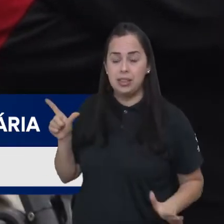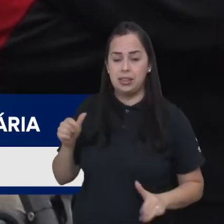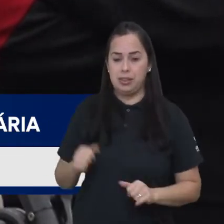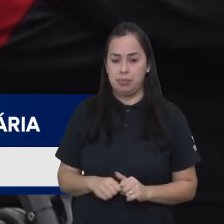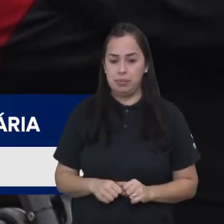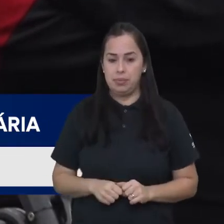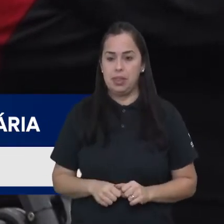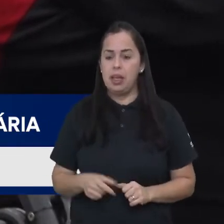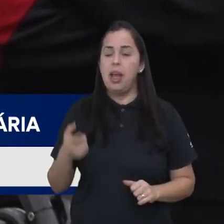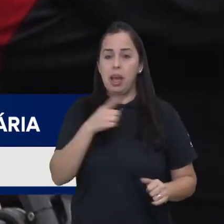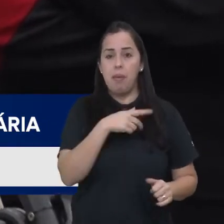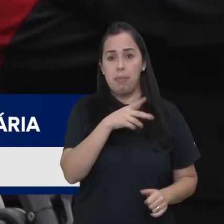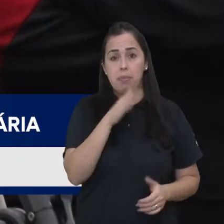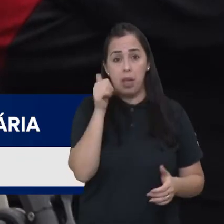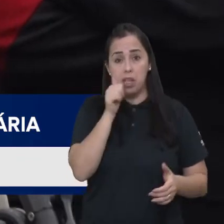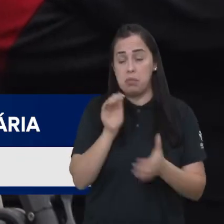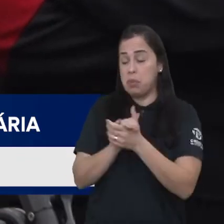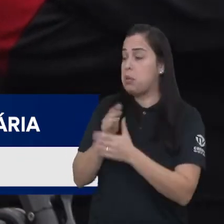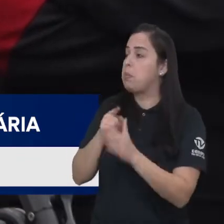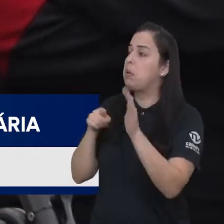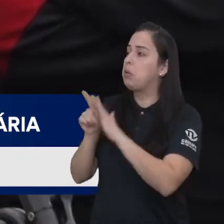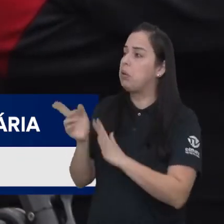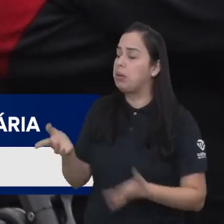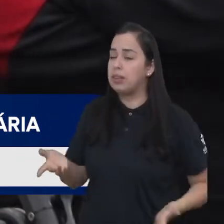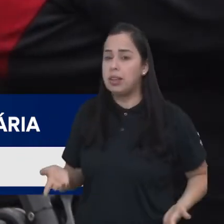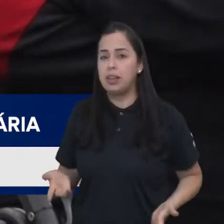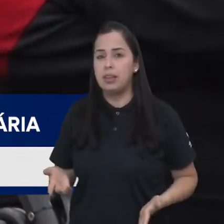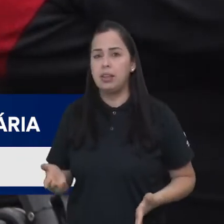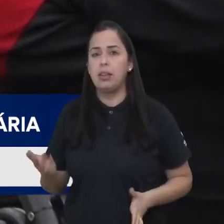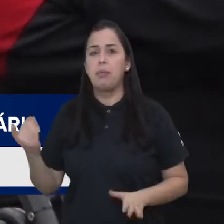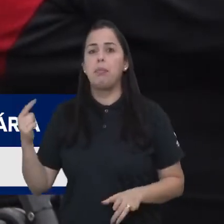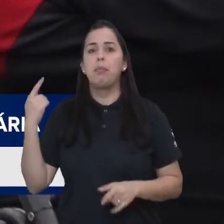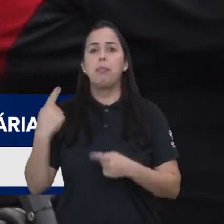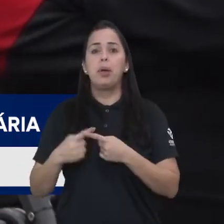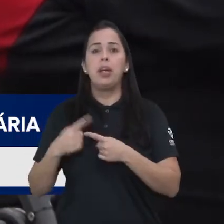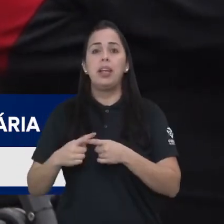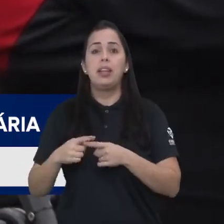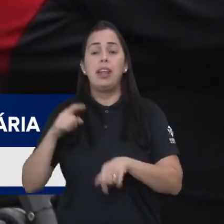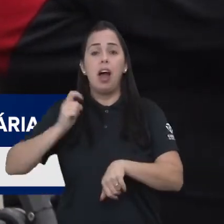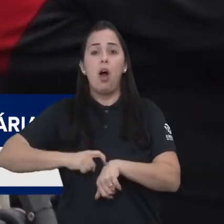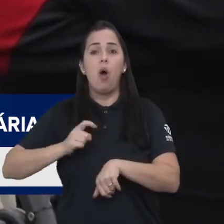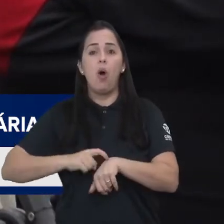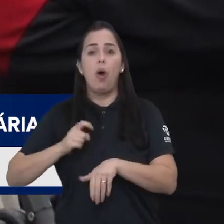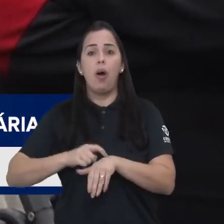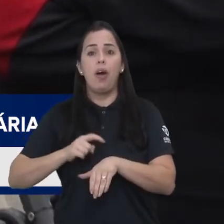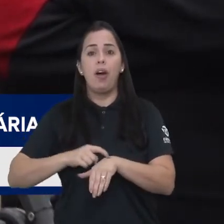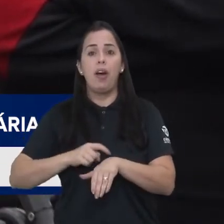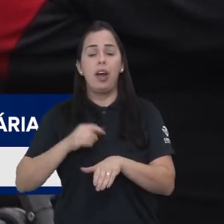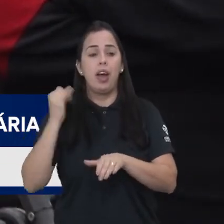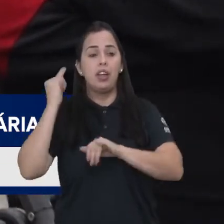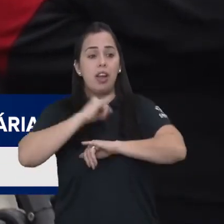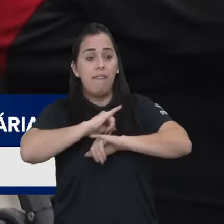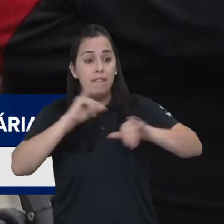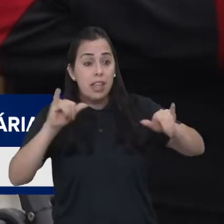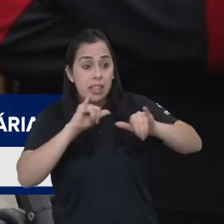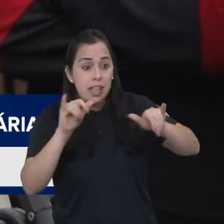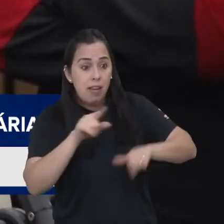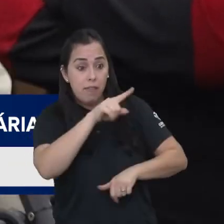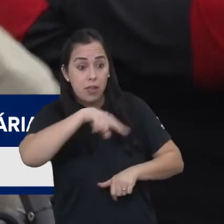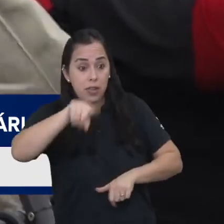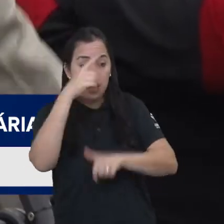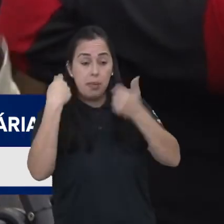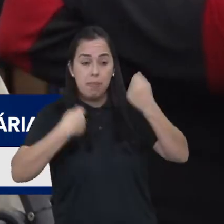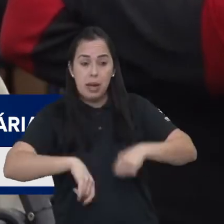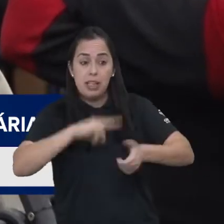coisas que ela questionou lá. Porque quando o Emílio foi notificar o bairro para regularizar, ele falou assim, a gente está notificando